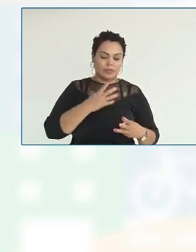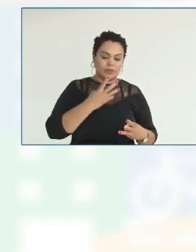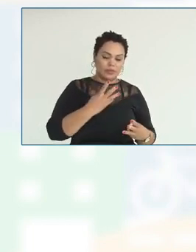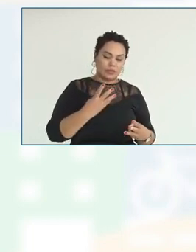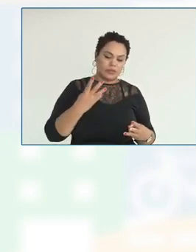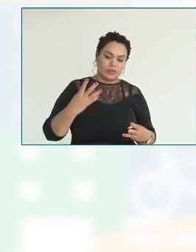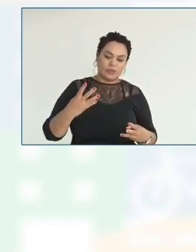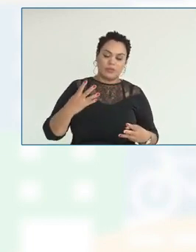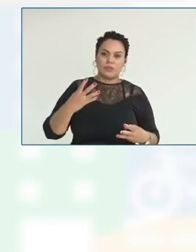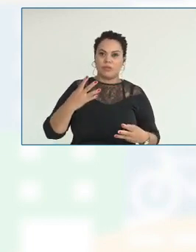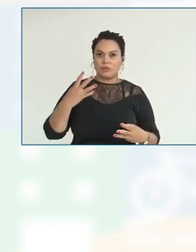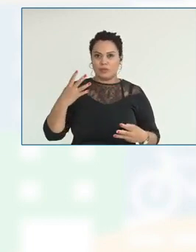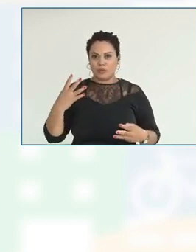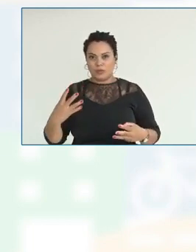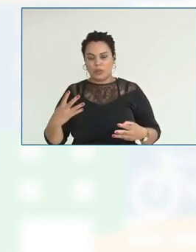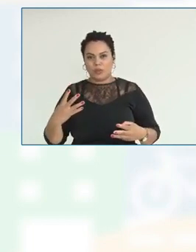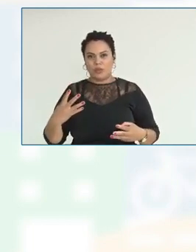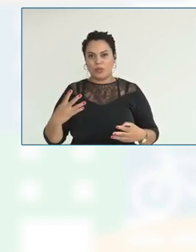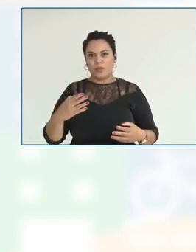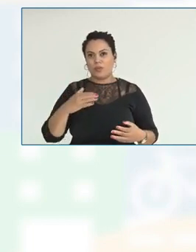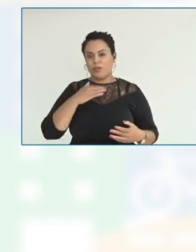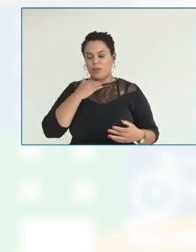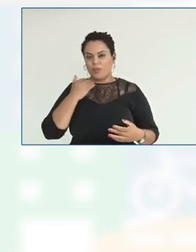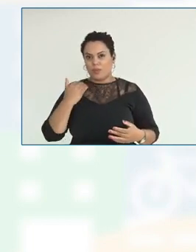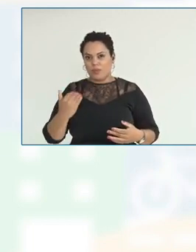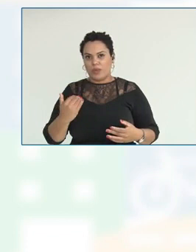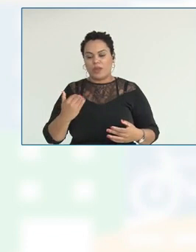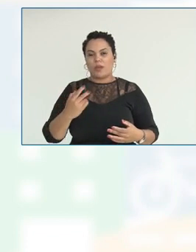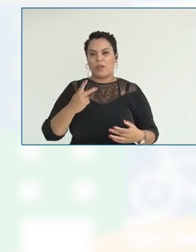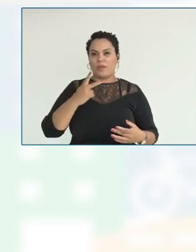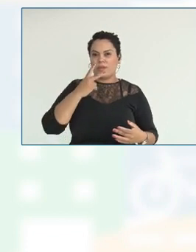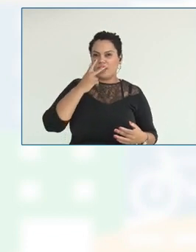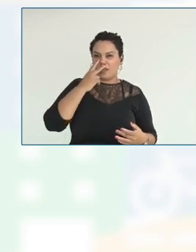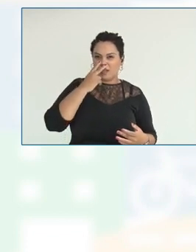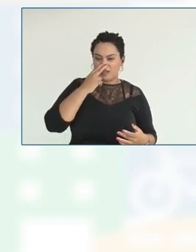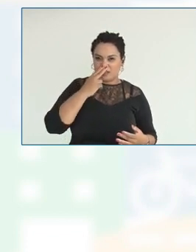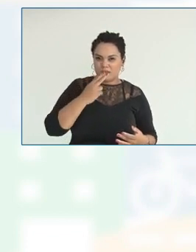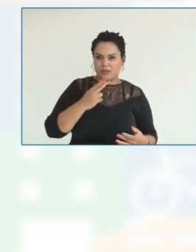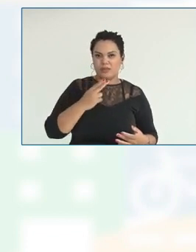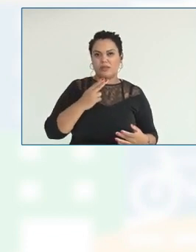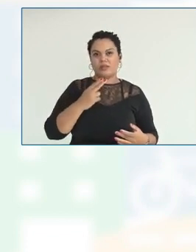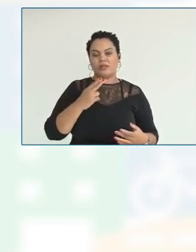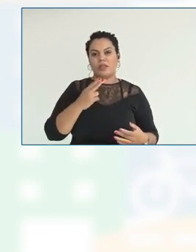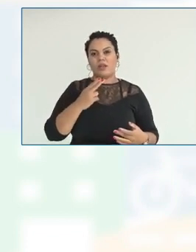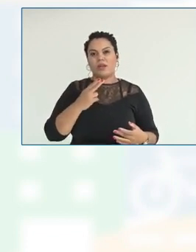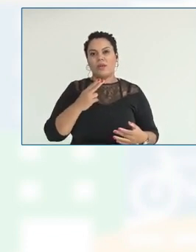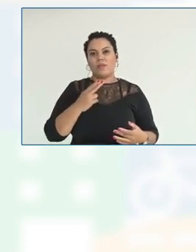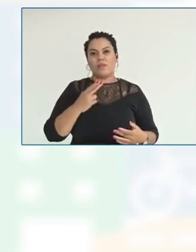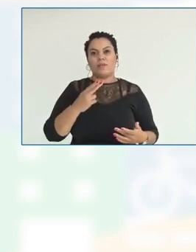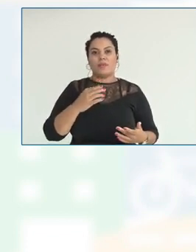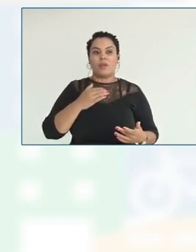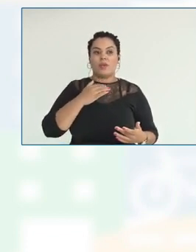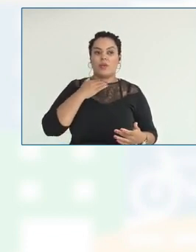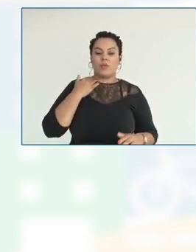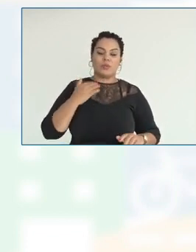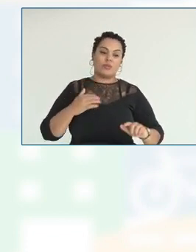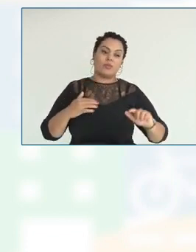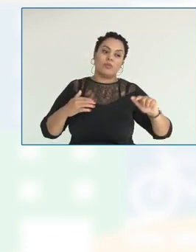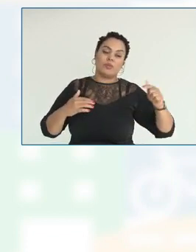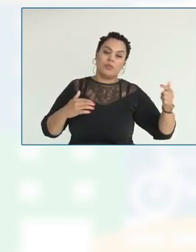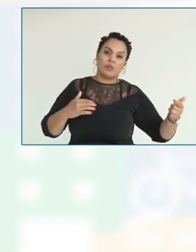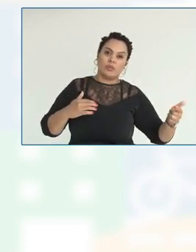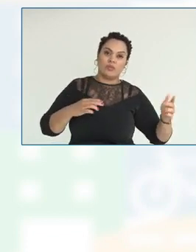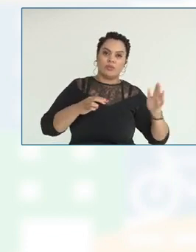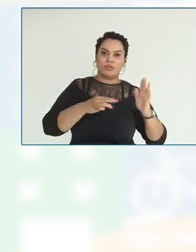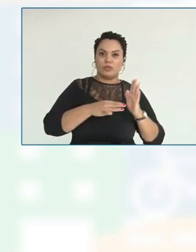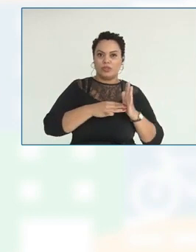444 óbitos entraram como suspeito de intoxicação e, ao fim, foram classificados como óbito por outra causa, e isso